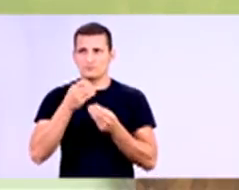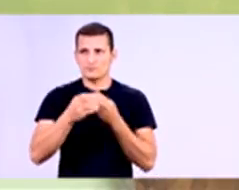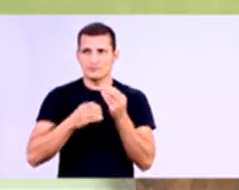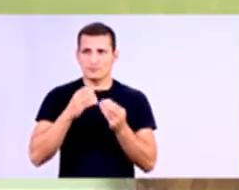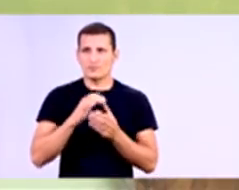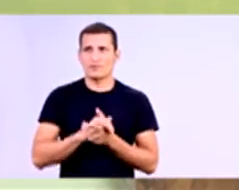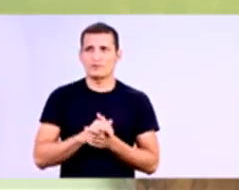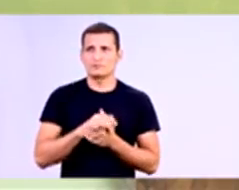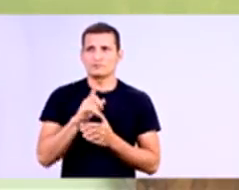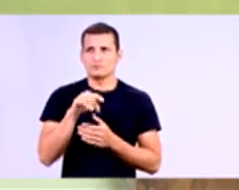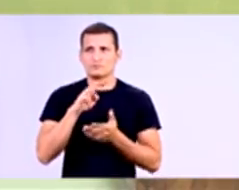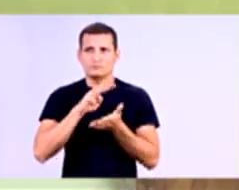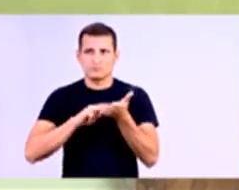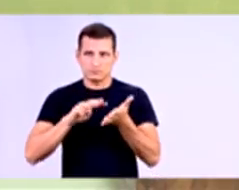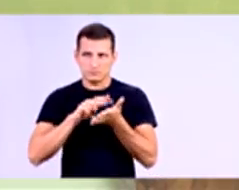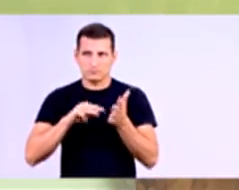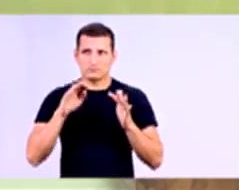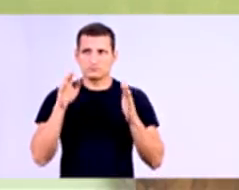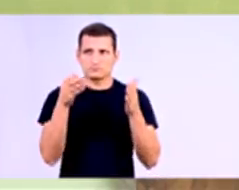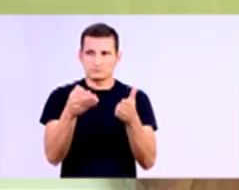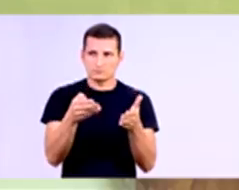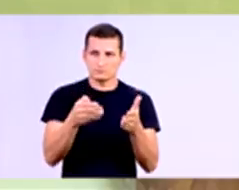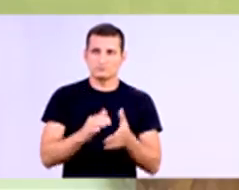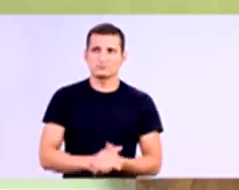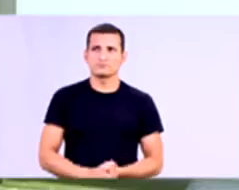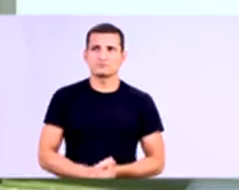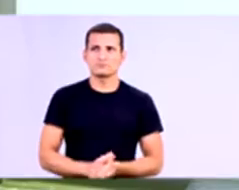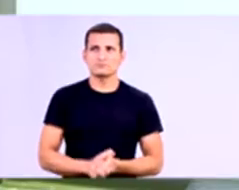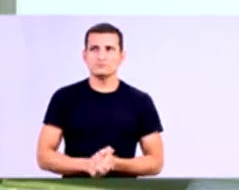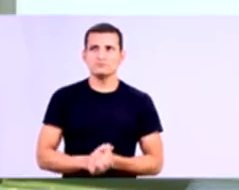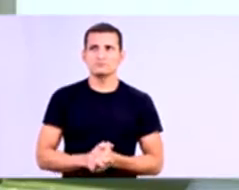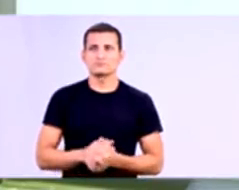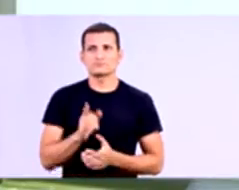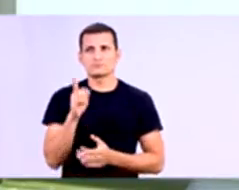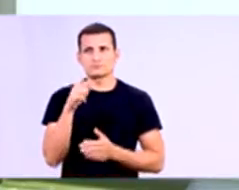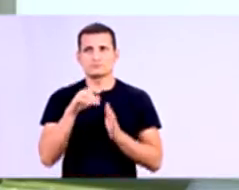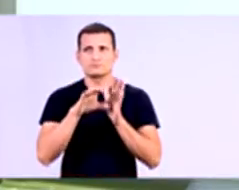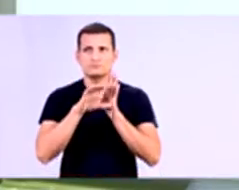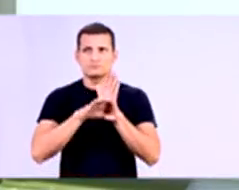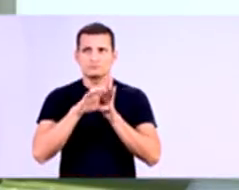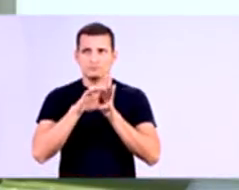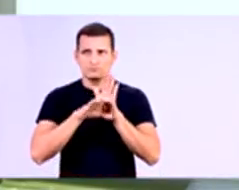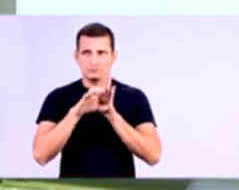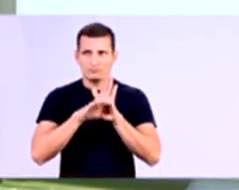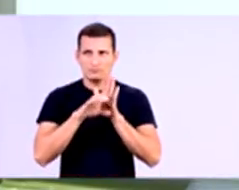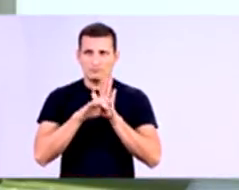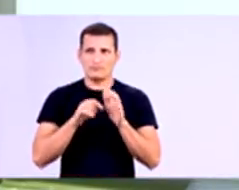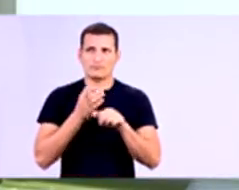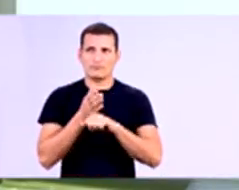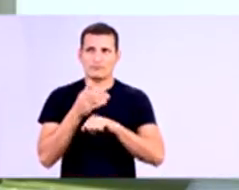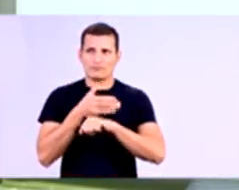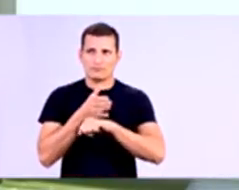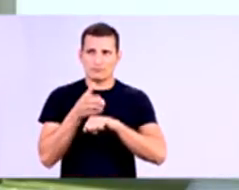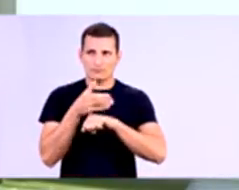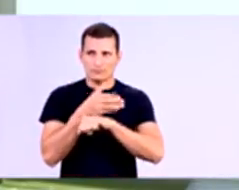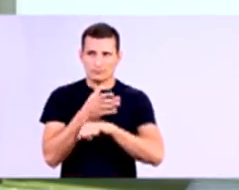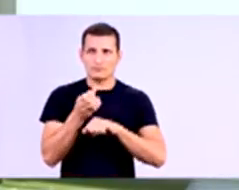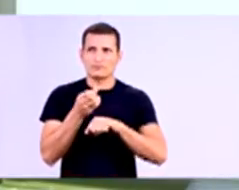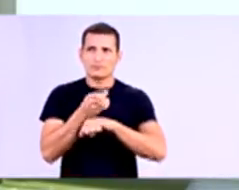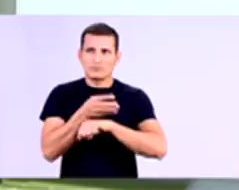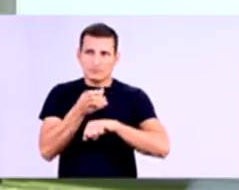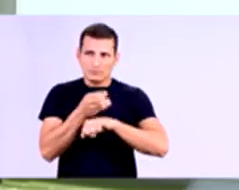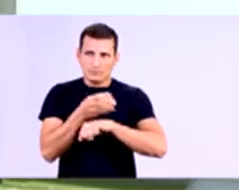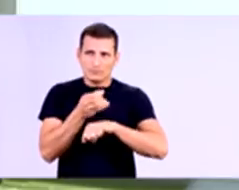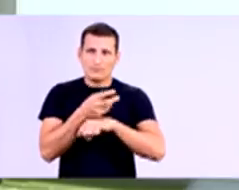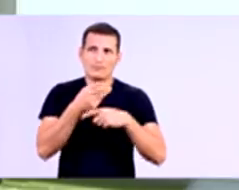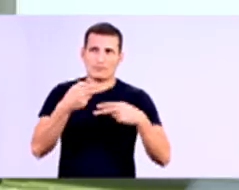É através de métodos específicos? Não. Isso é um conceito de acessibilidade, de orientação a